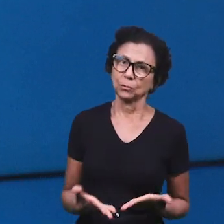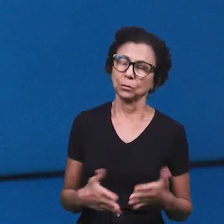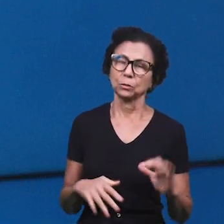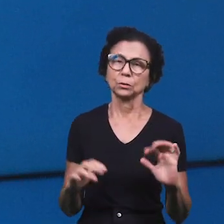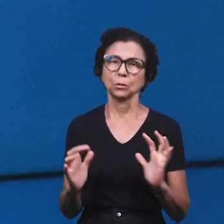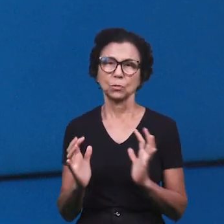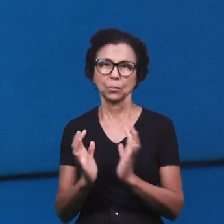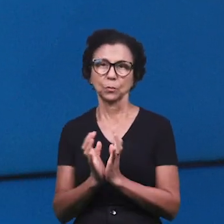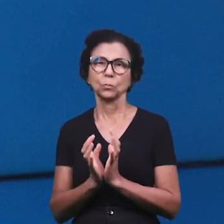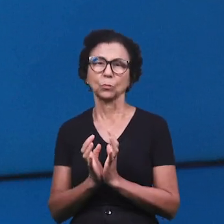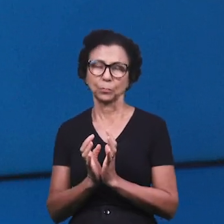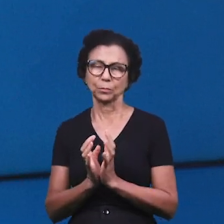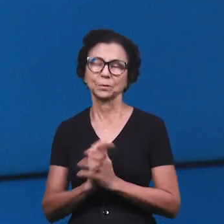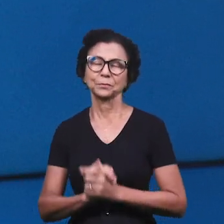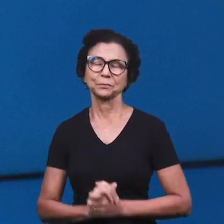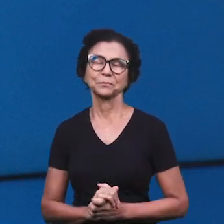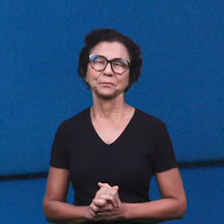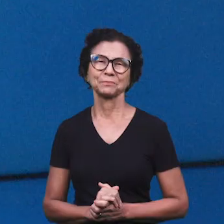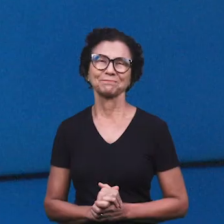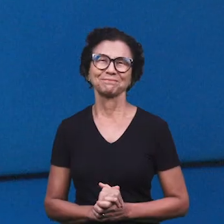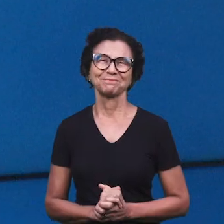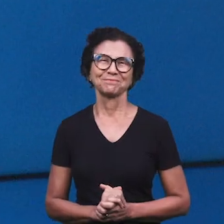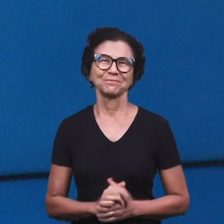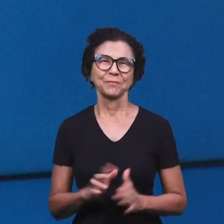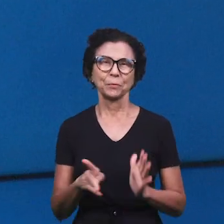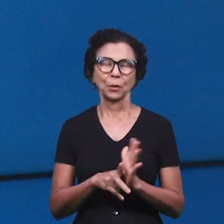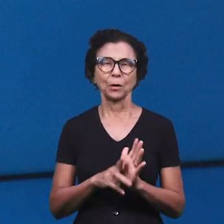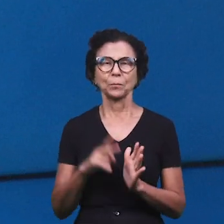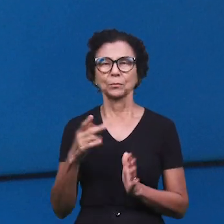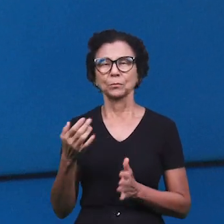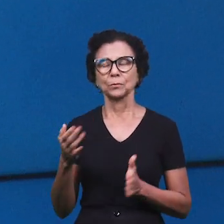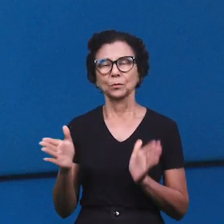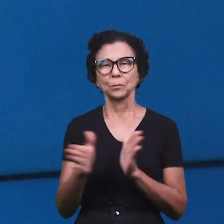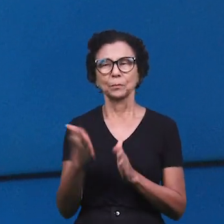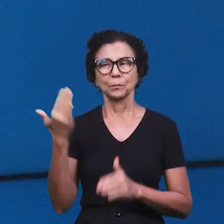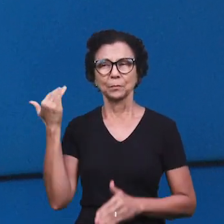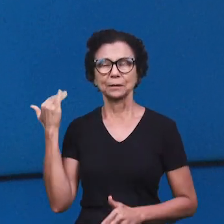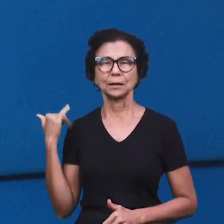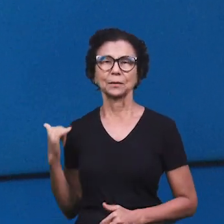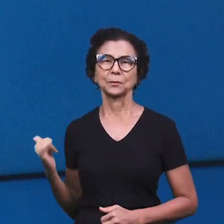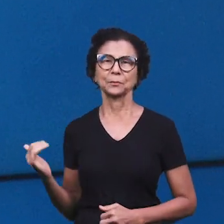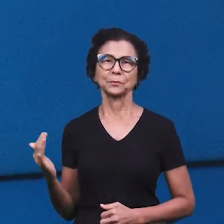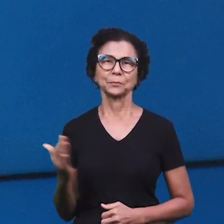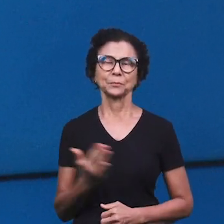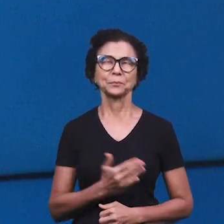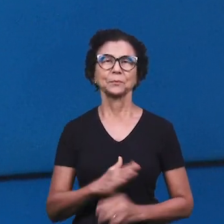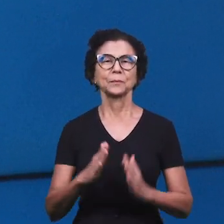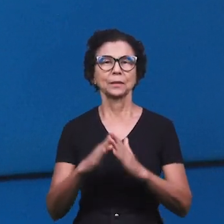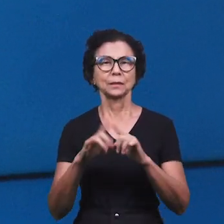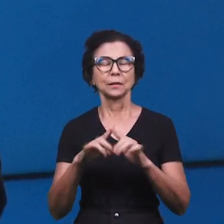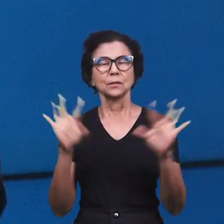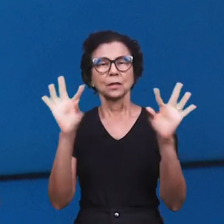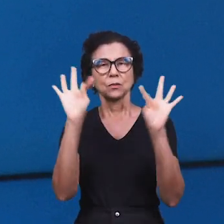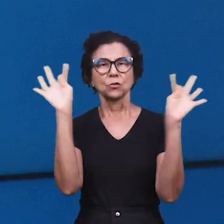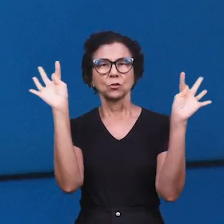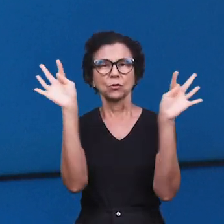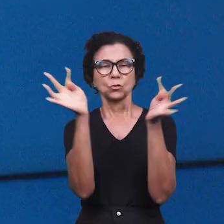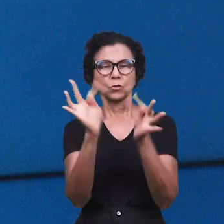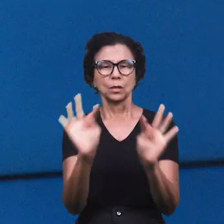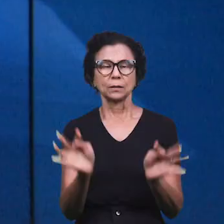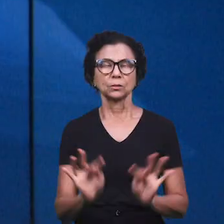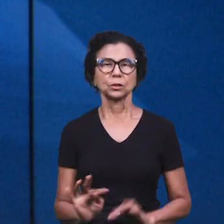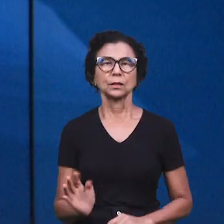sua participação, Lúcio Oliveira, lá da nossa igreja de Teresina, no estado do Piauí. Muito obrigado. Deus